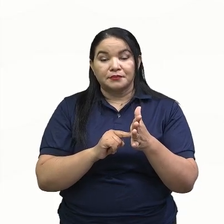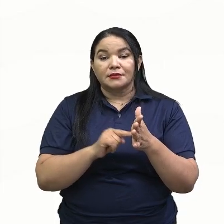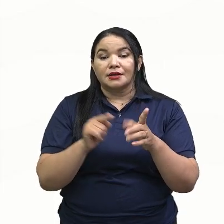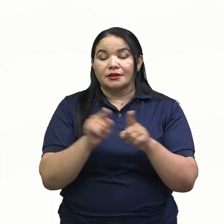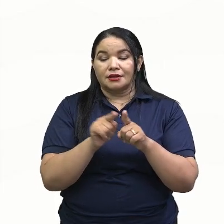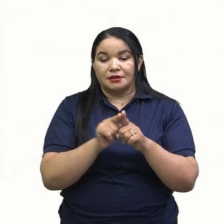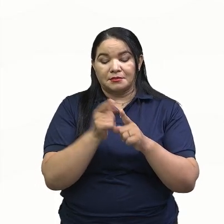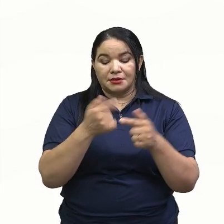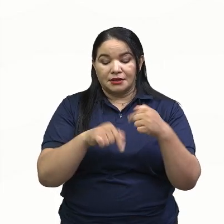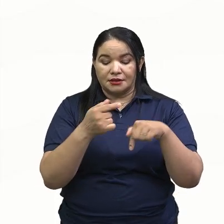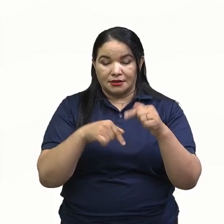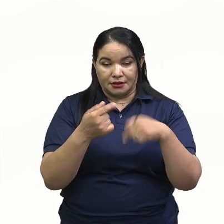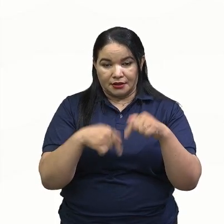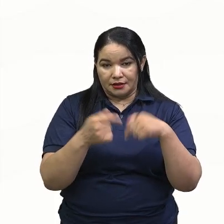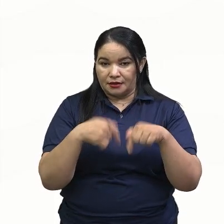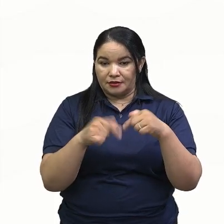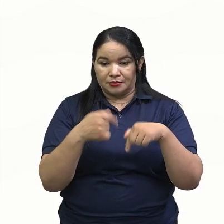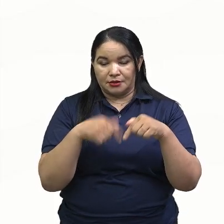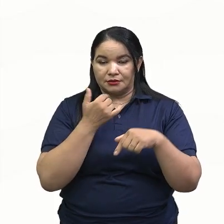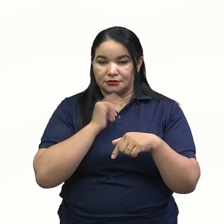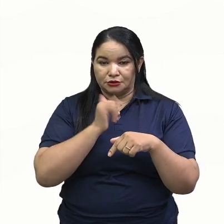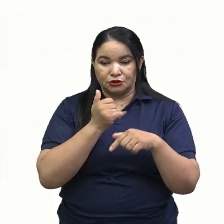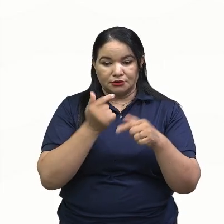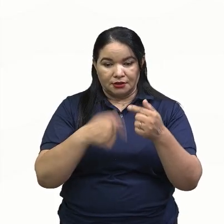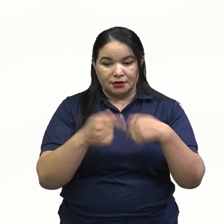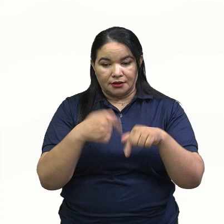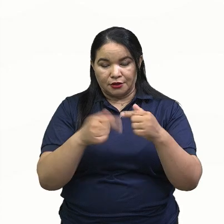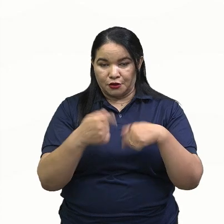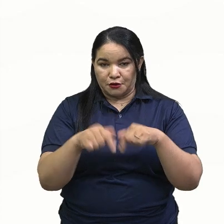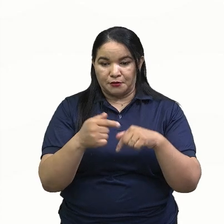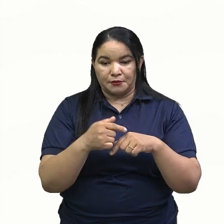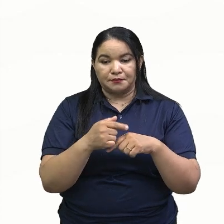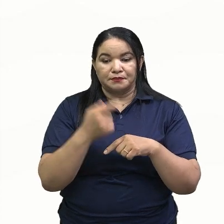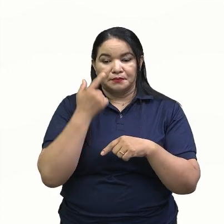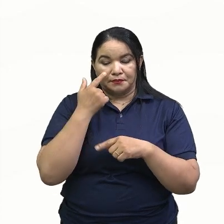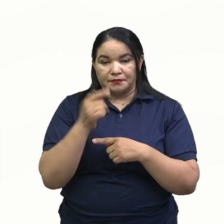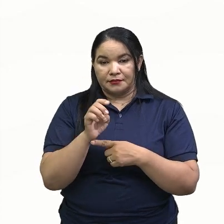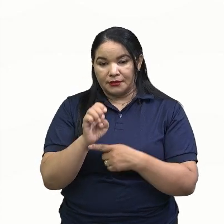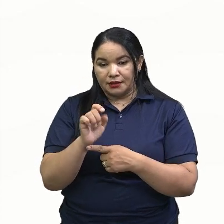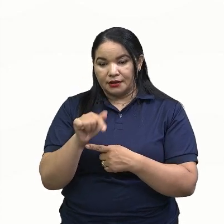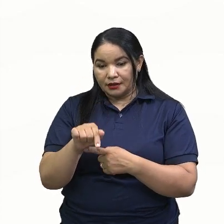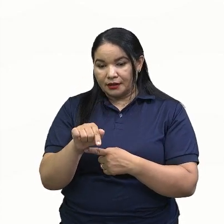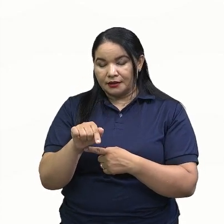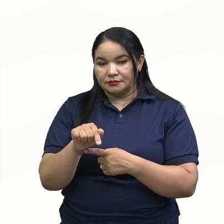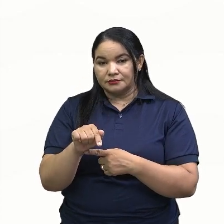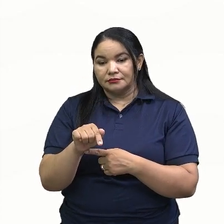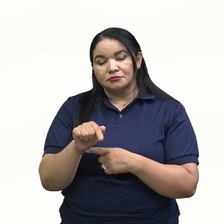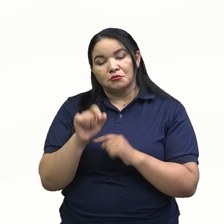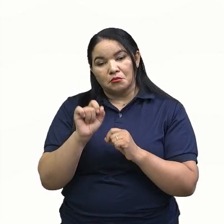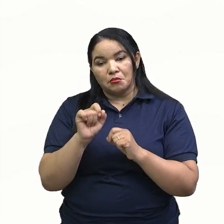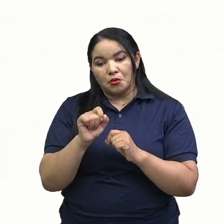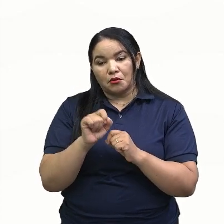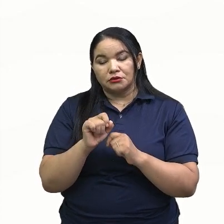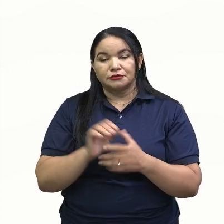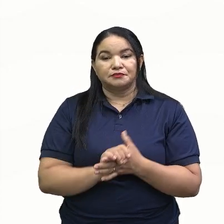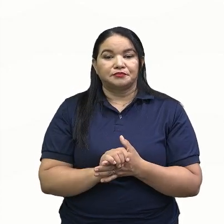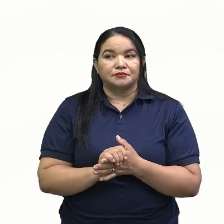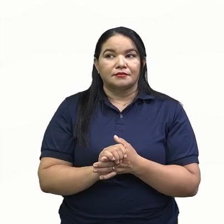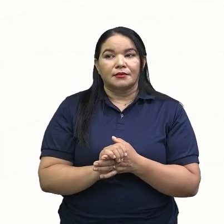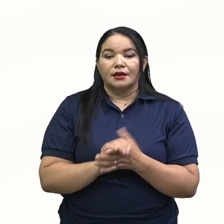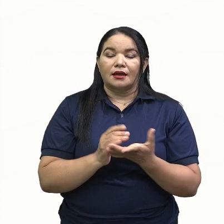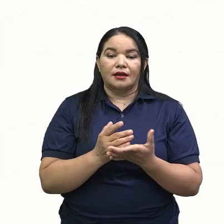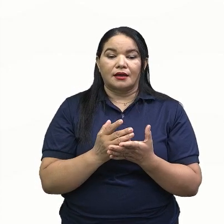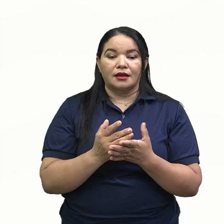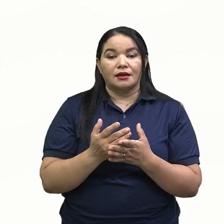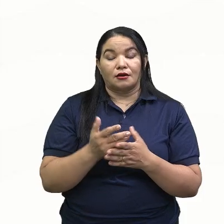química. Energia química que pode, neste caso aí, alimentar um controle remoto